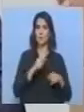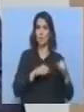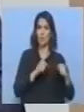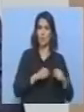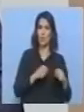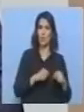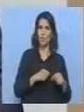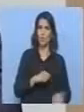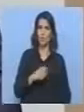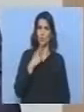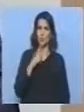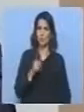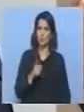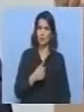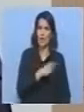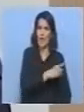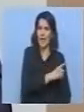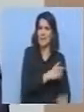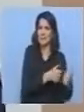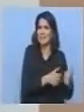não. Exatamente.